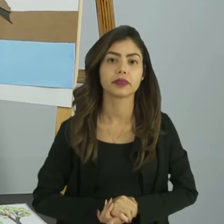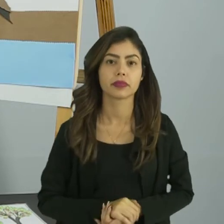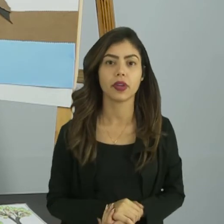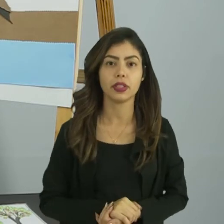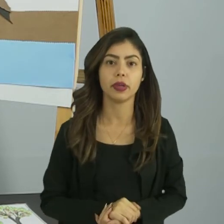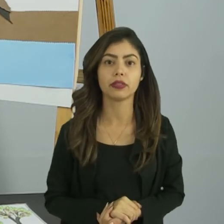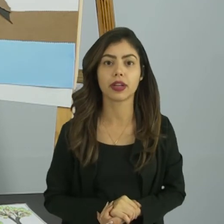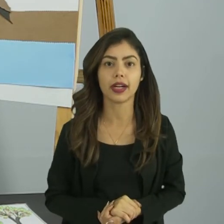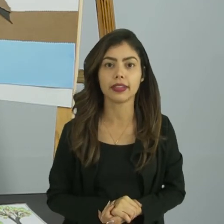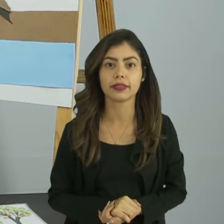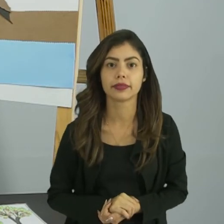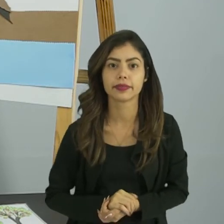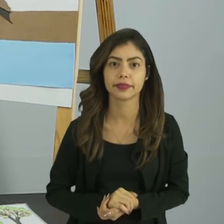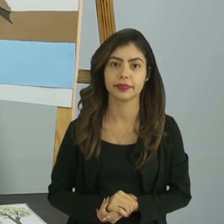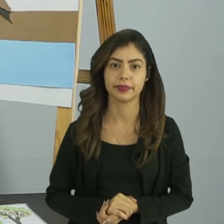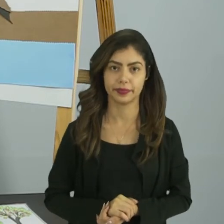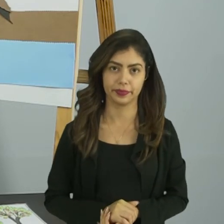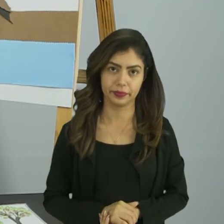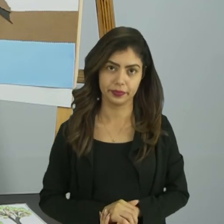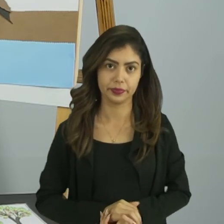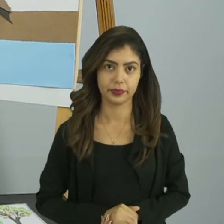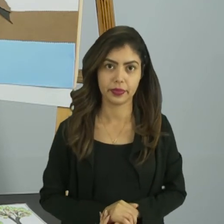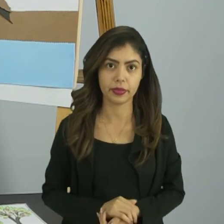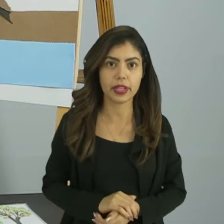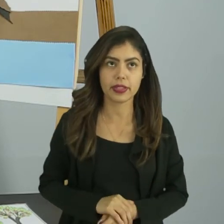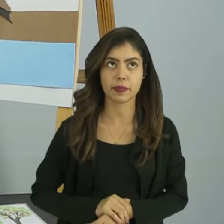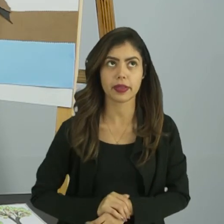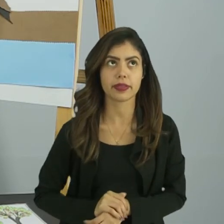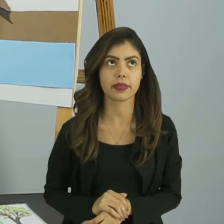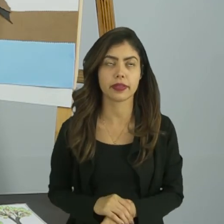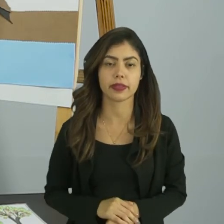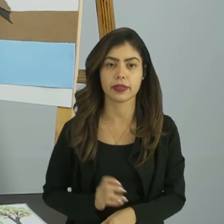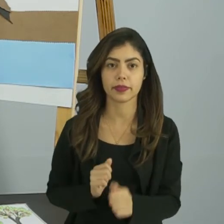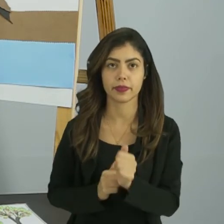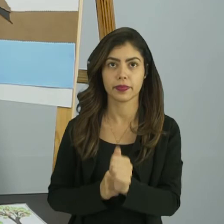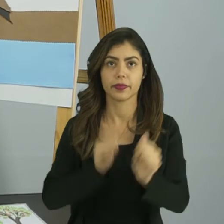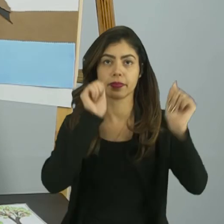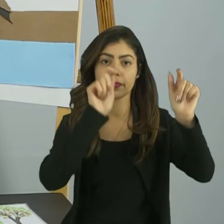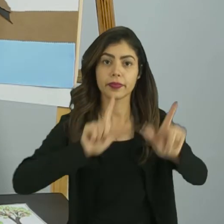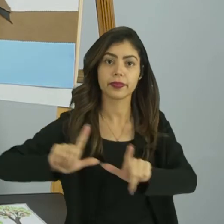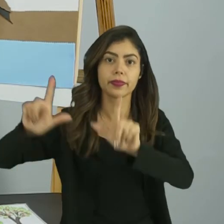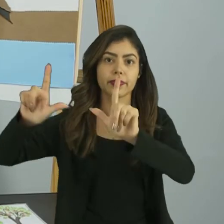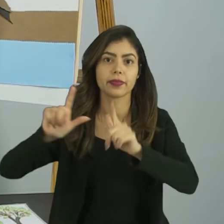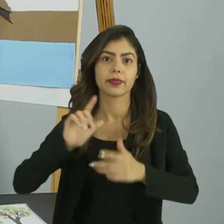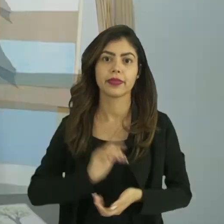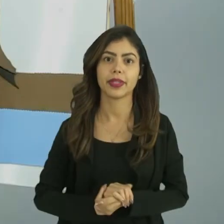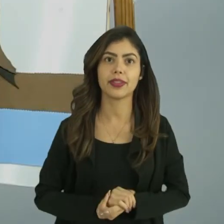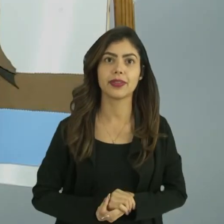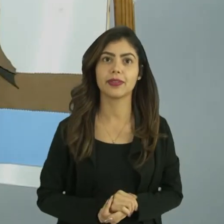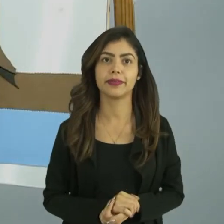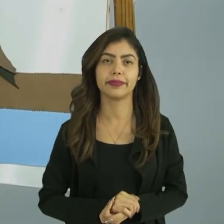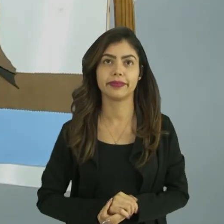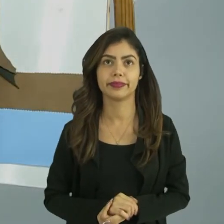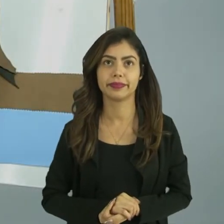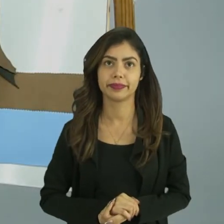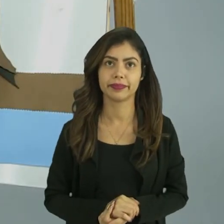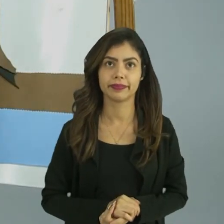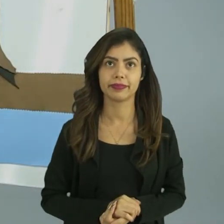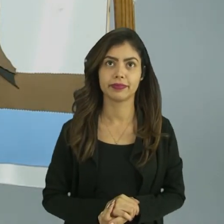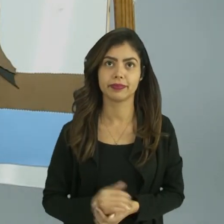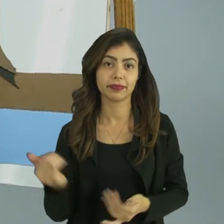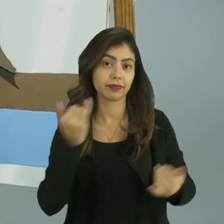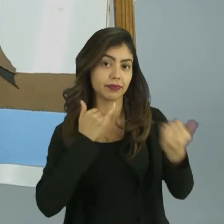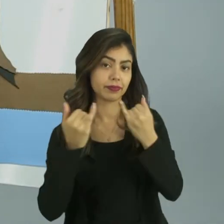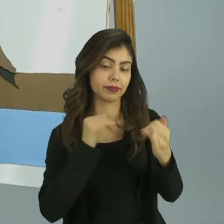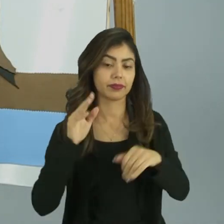animais. É isso mesmo. Então, vocês podem acompanhar, dá uma olhada na telinha. Nós vamos acompanhar mais uma informação. Vai ser